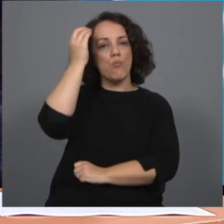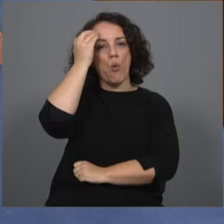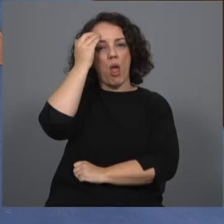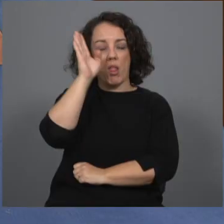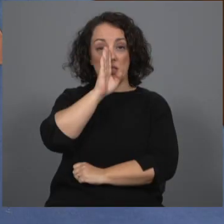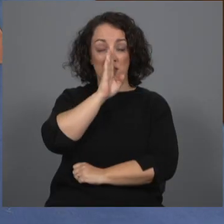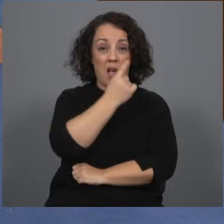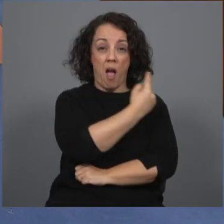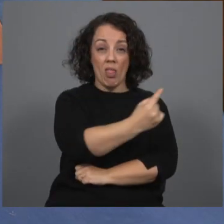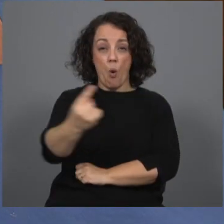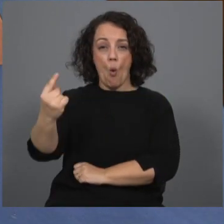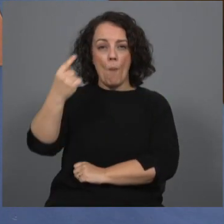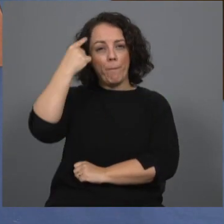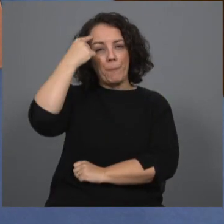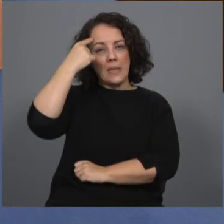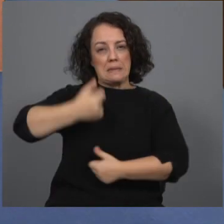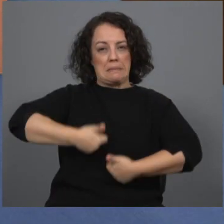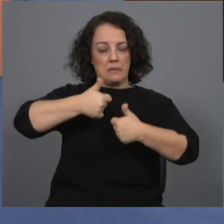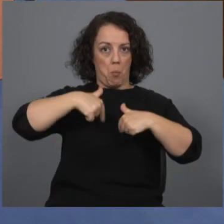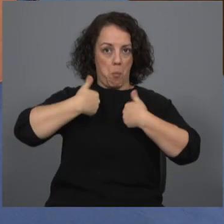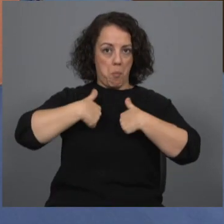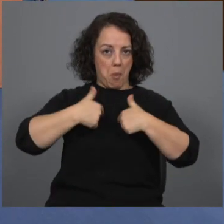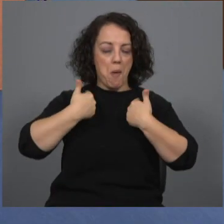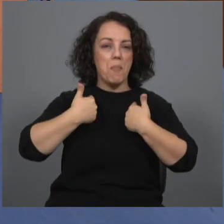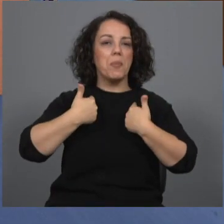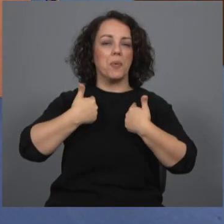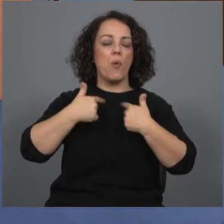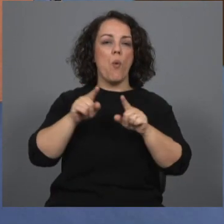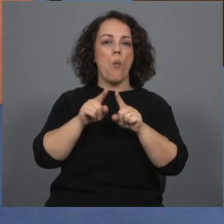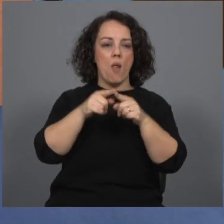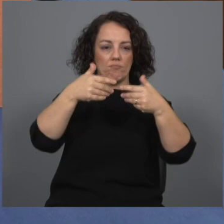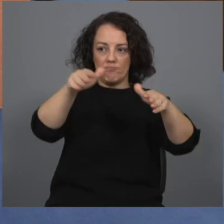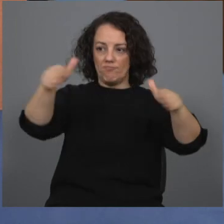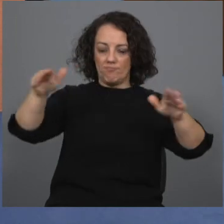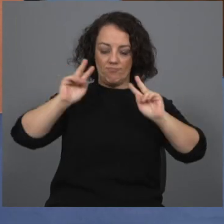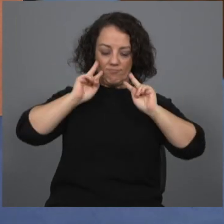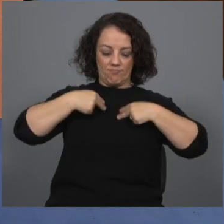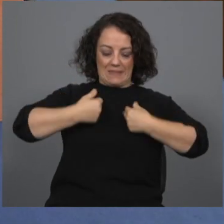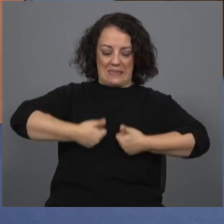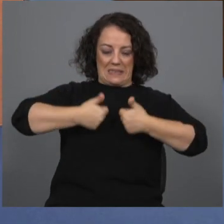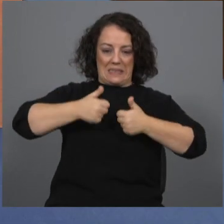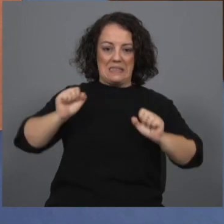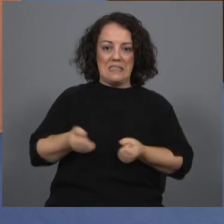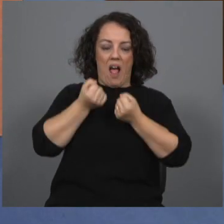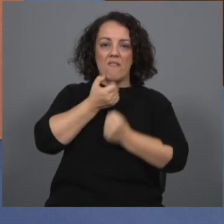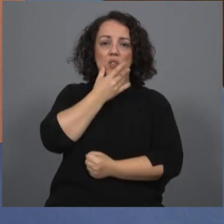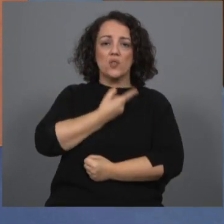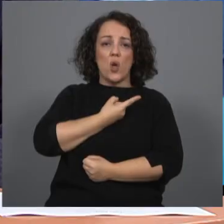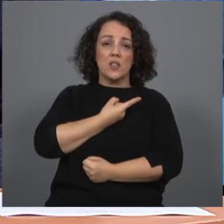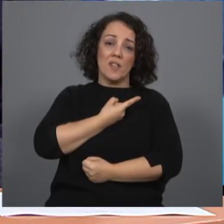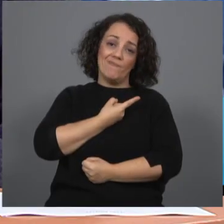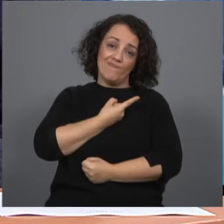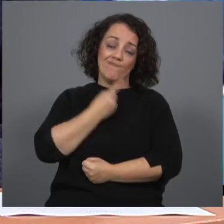si, julgando que, fechando-se em si, se salvava sozinho. Também o Papa